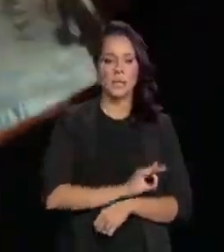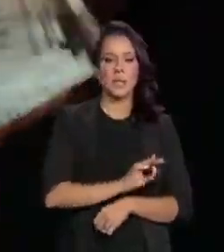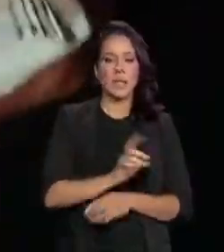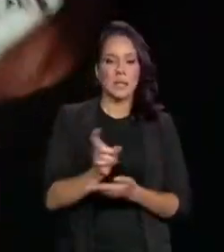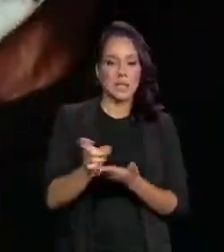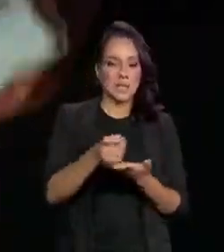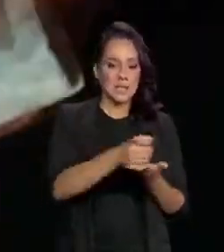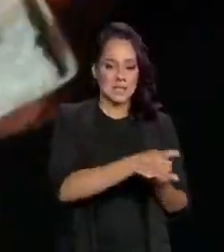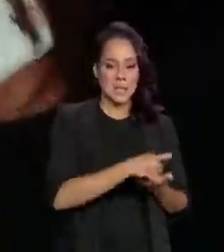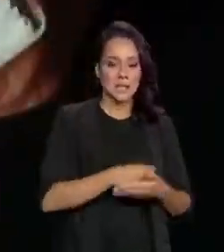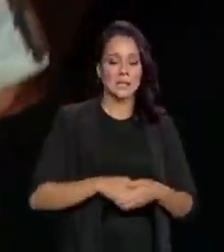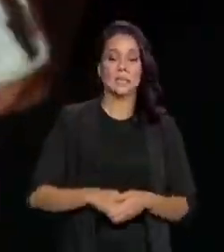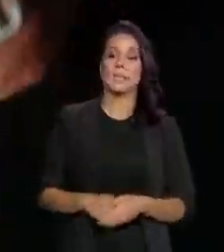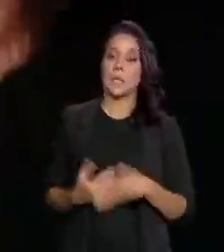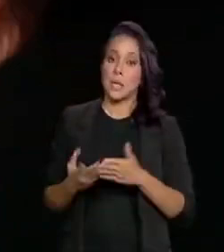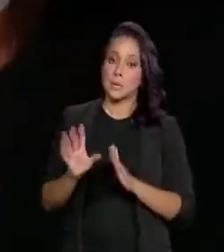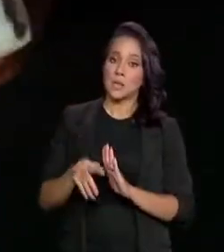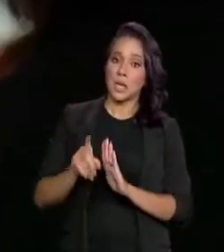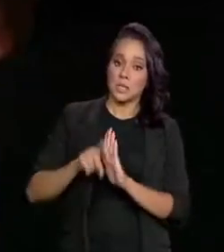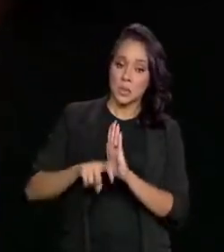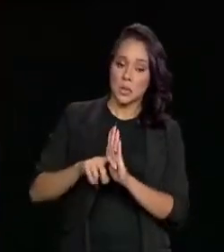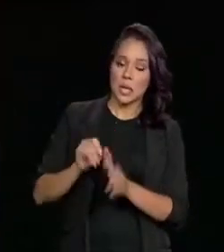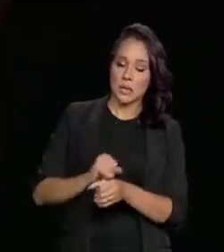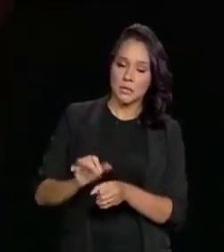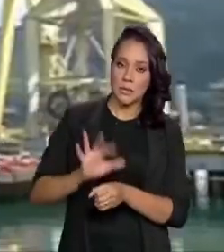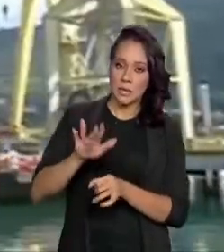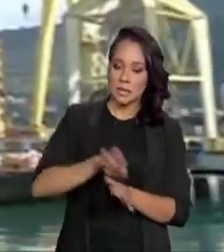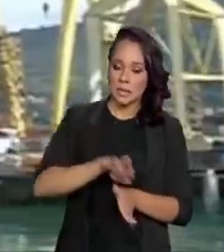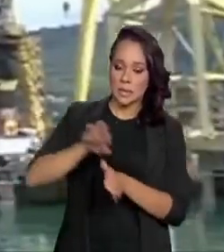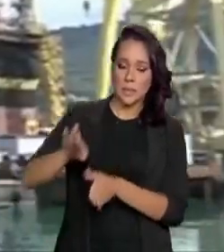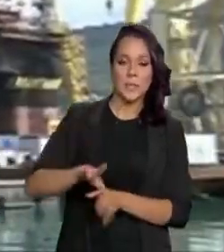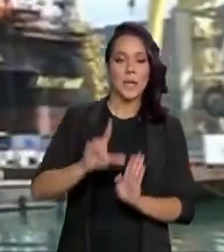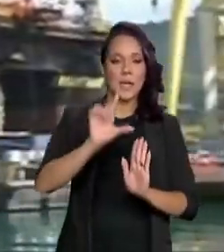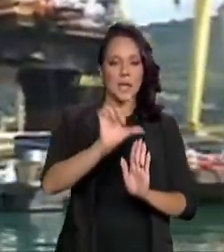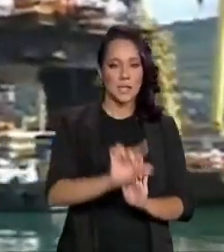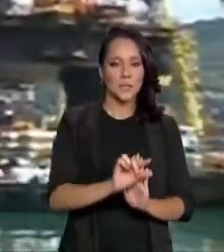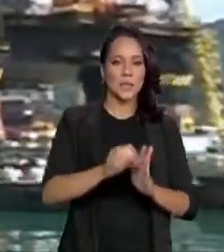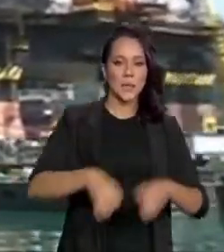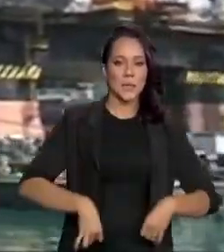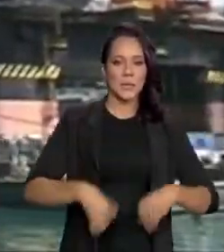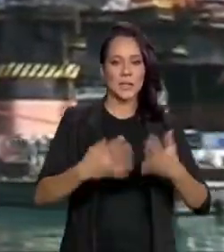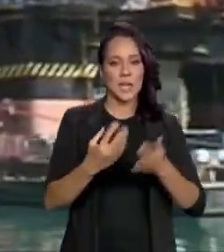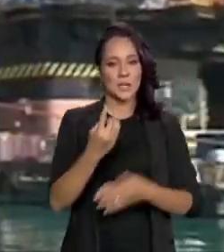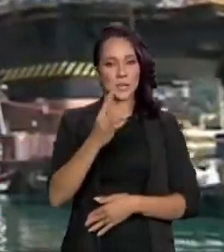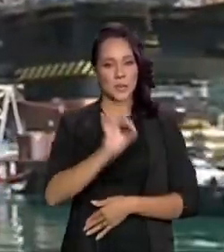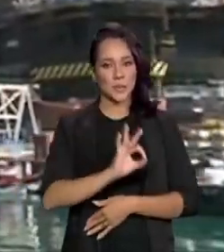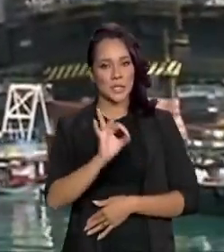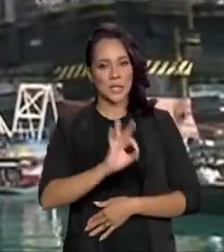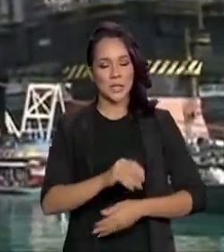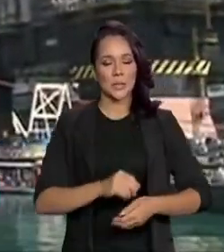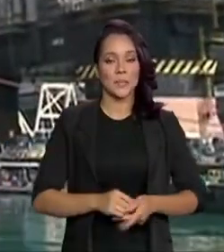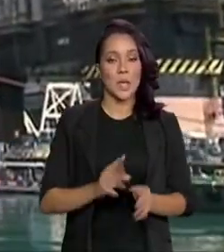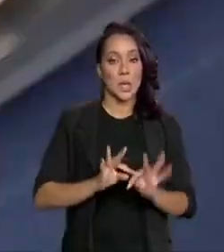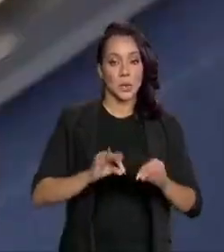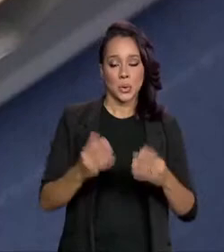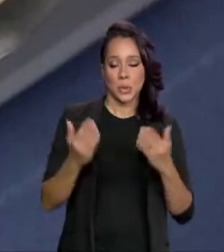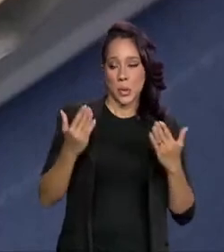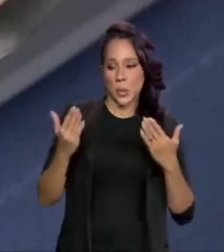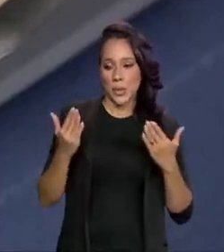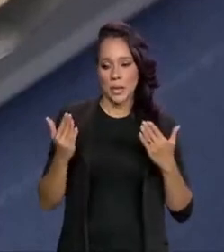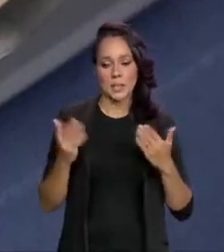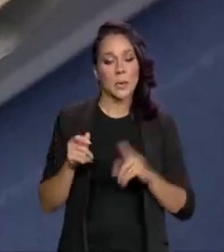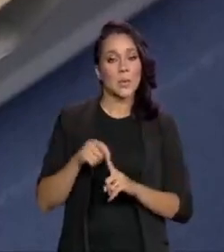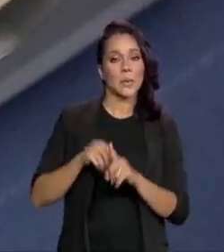receitas líquidas, isso já descontada a inflação, e uma redução das despesas de 1%, tudo em comparação